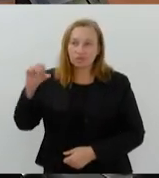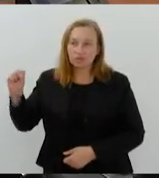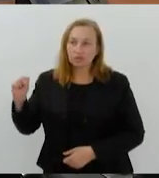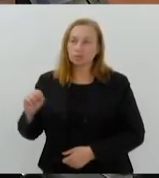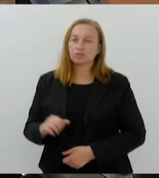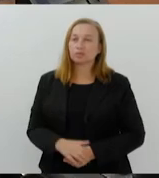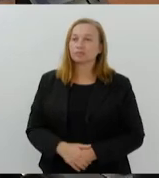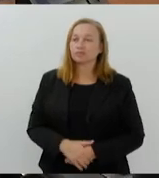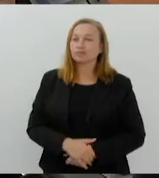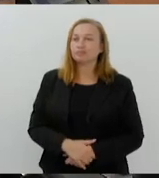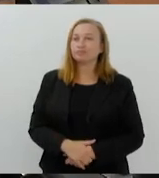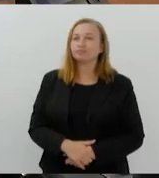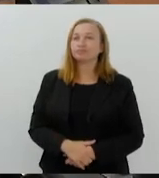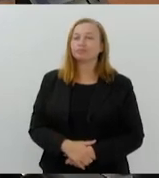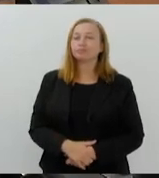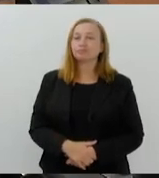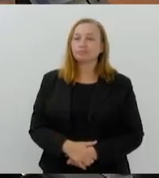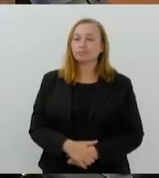Cozzolino.